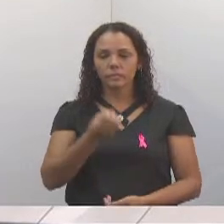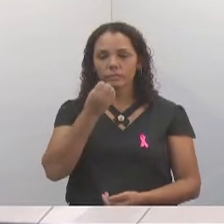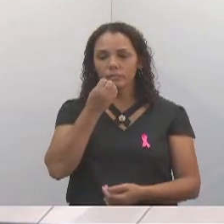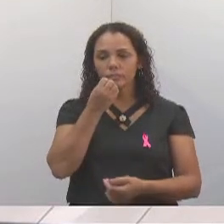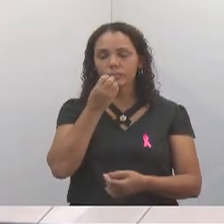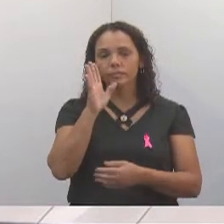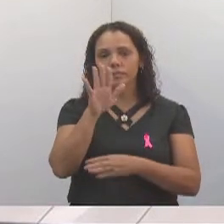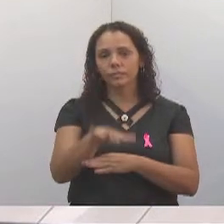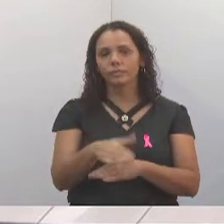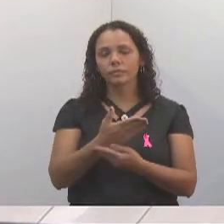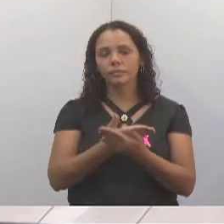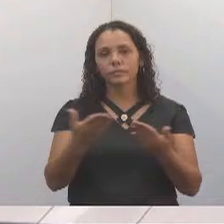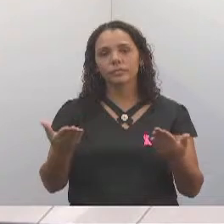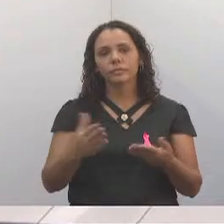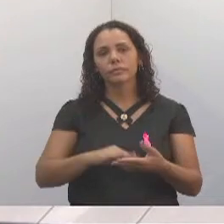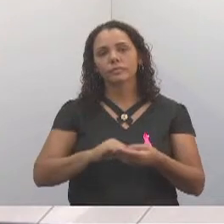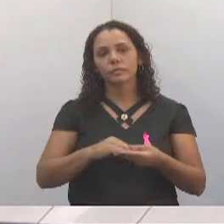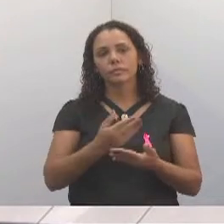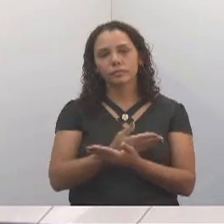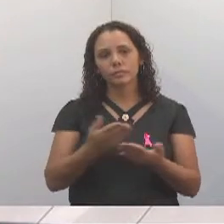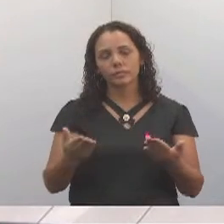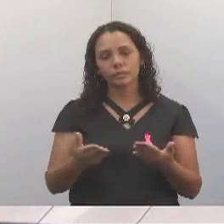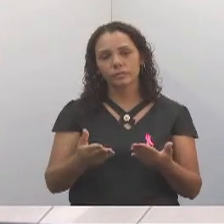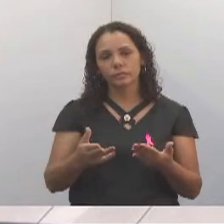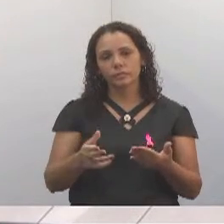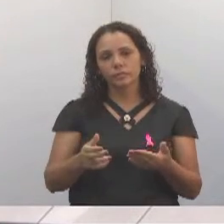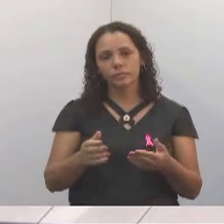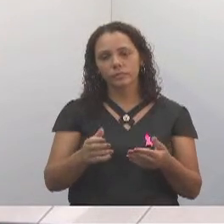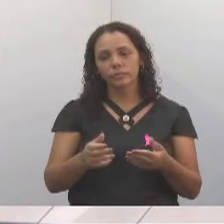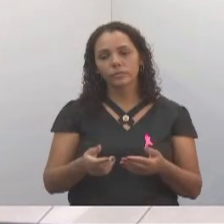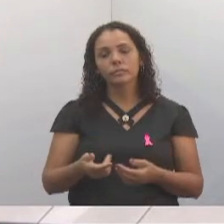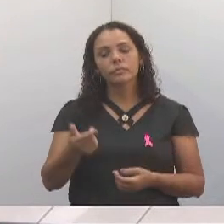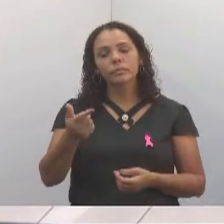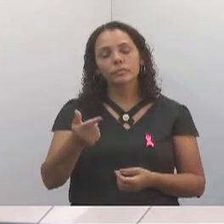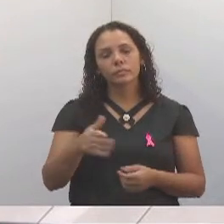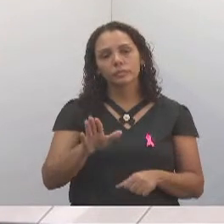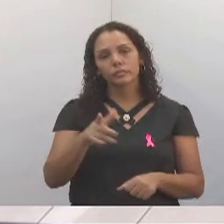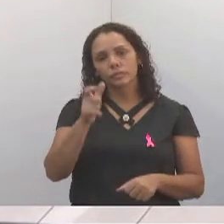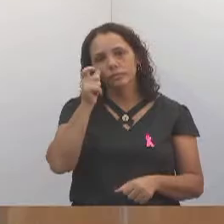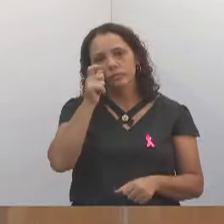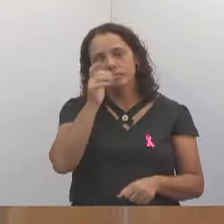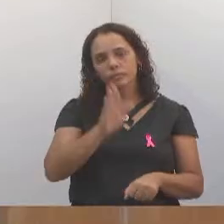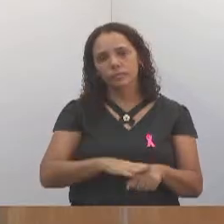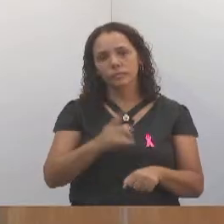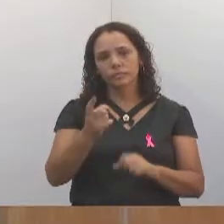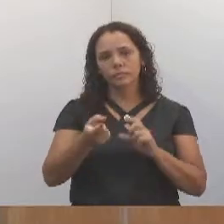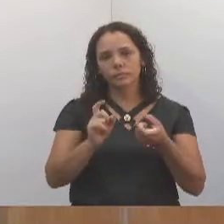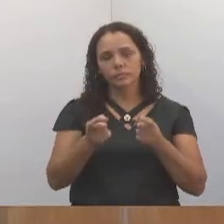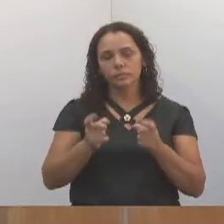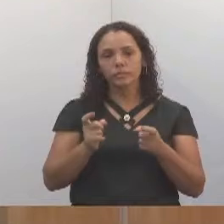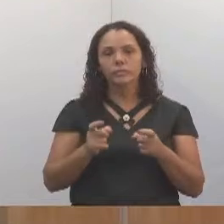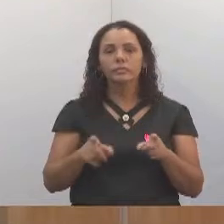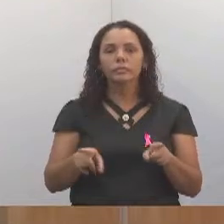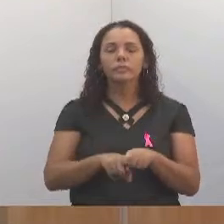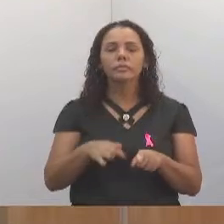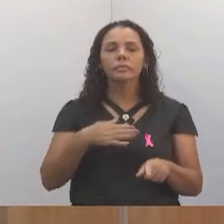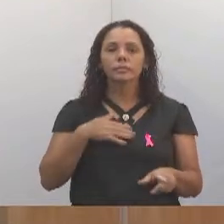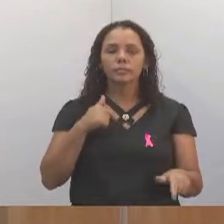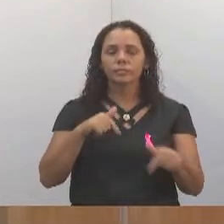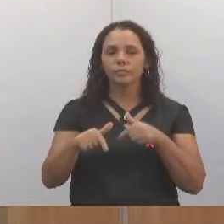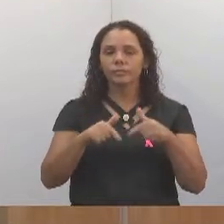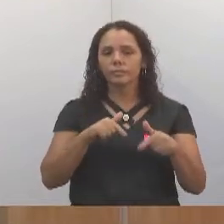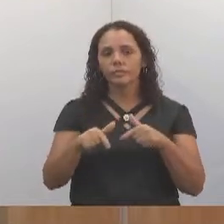Boa tarde a todos. Quero cumprimentar você que está acompanhando mais uma sessão de Câmara e acompanhando o meu